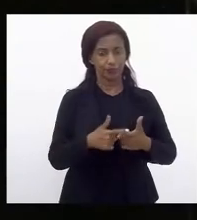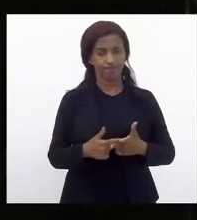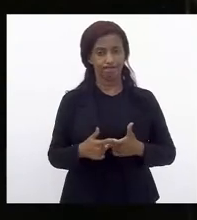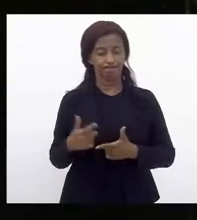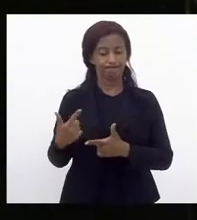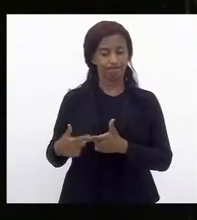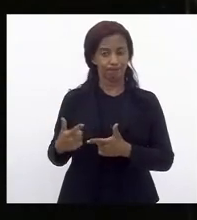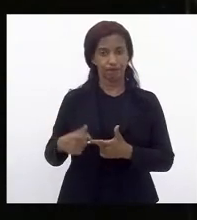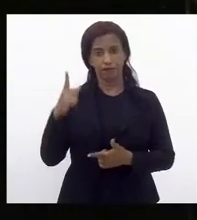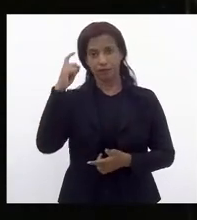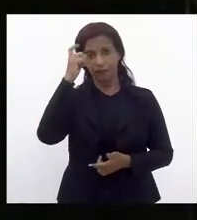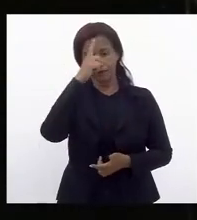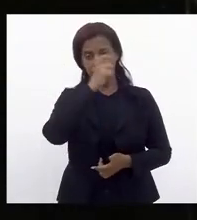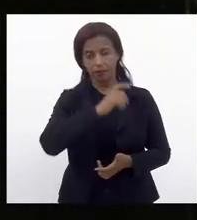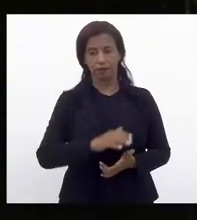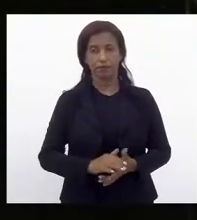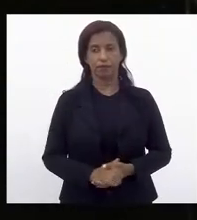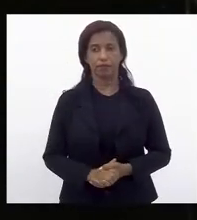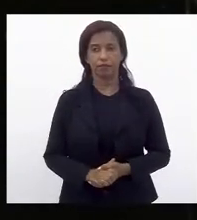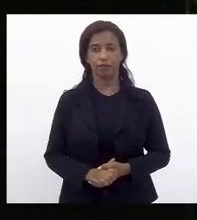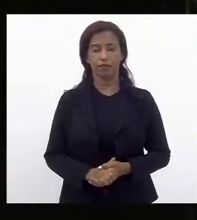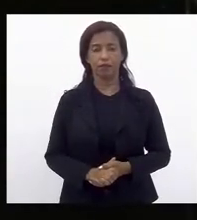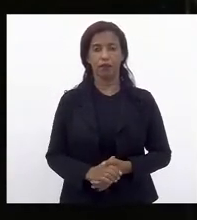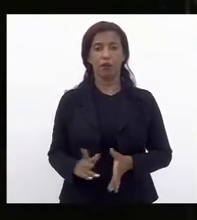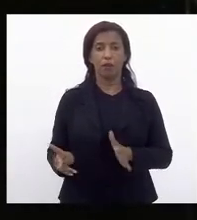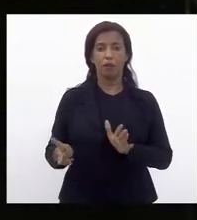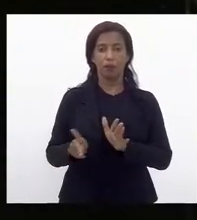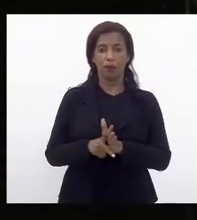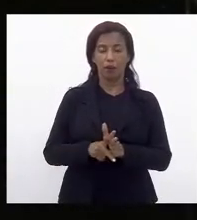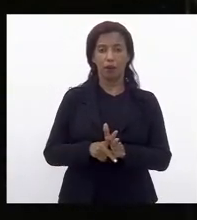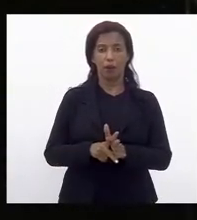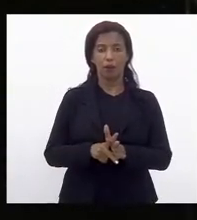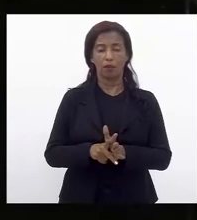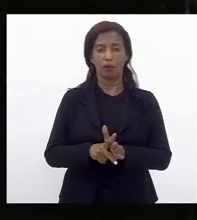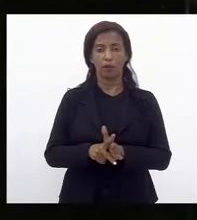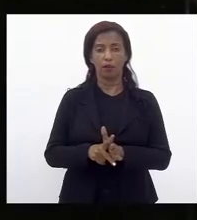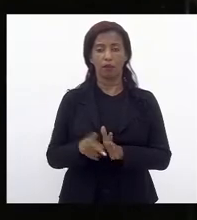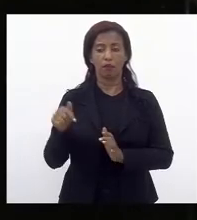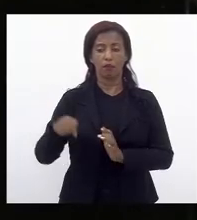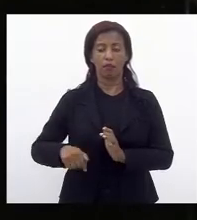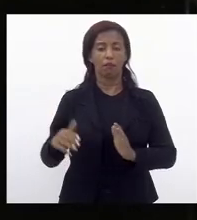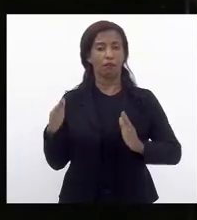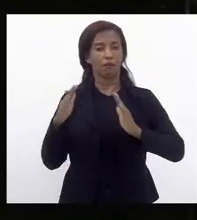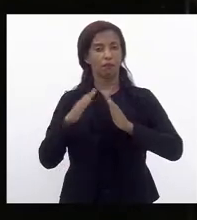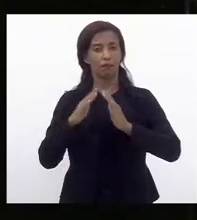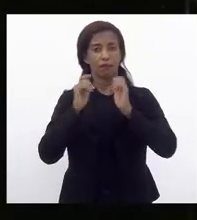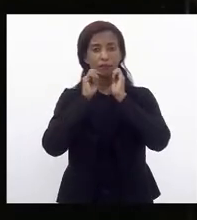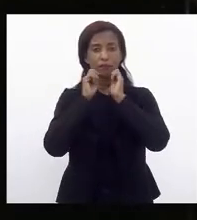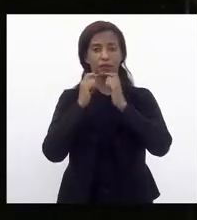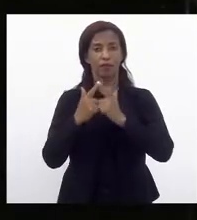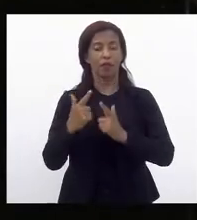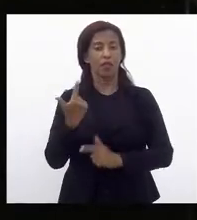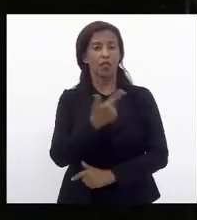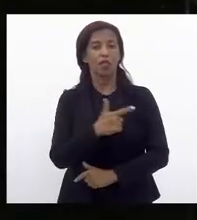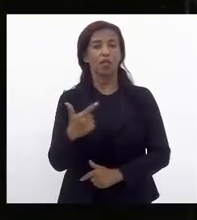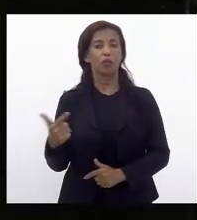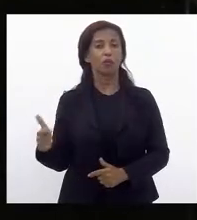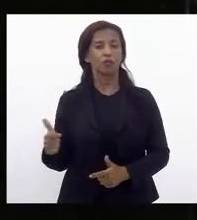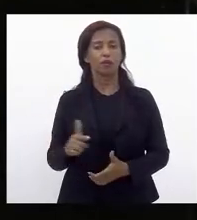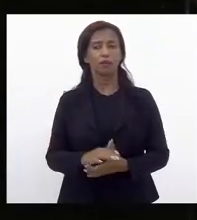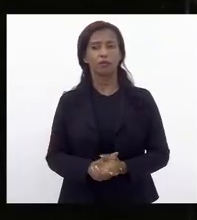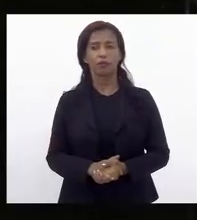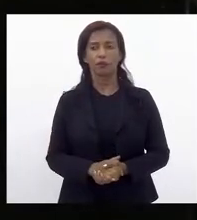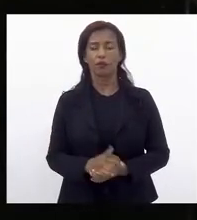embates calorosos com a própria procuradoria dessa casa, que não tem, deputada Tia